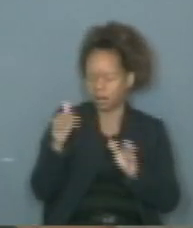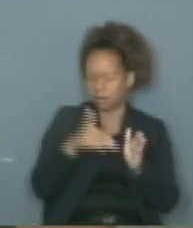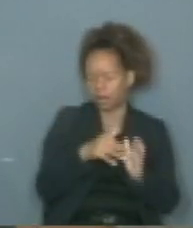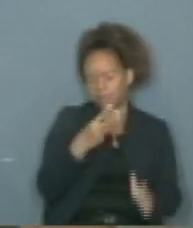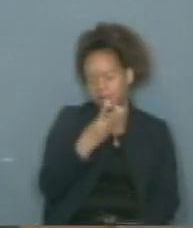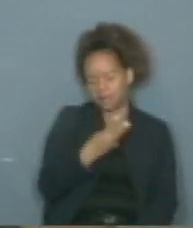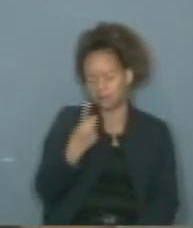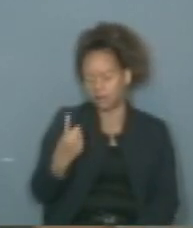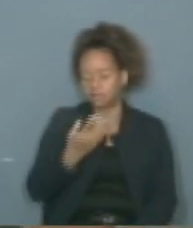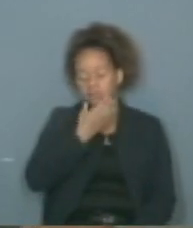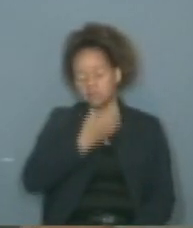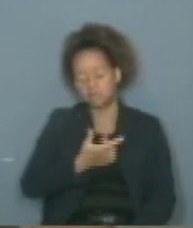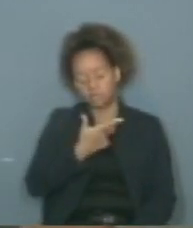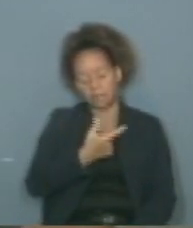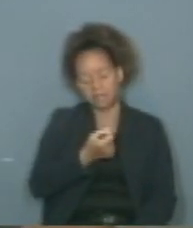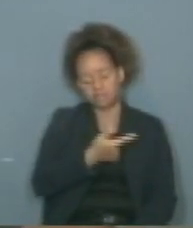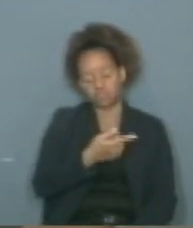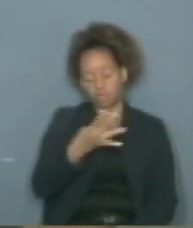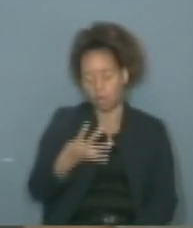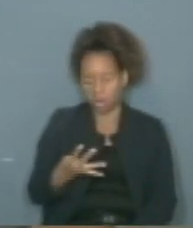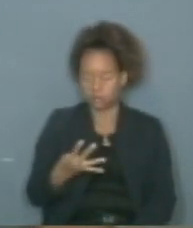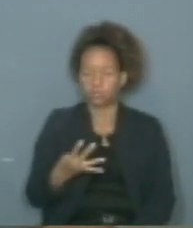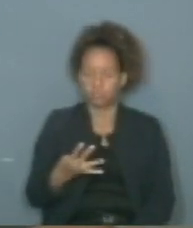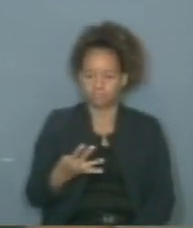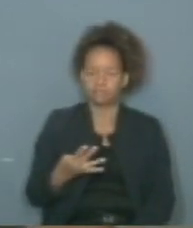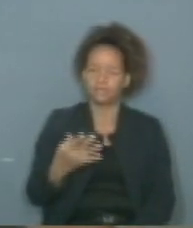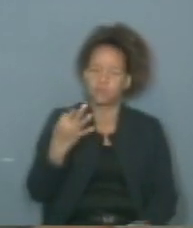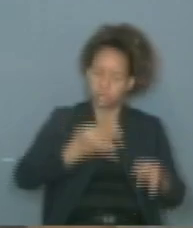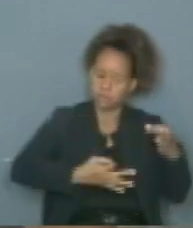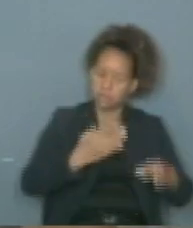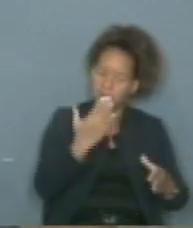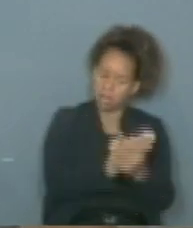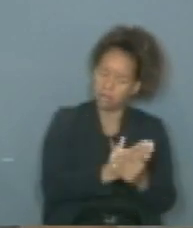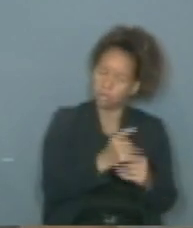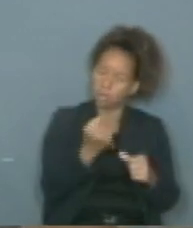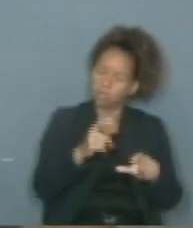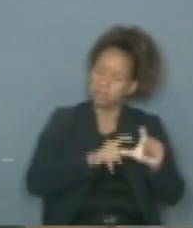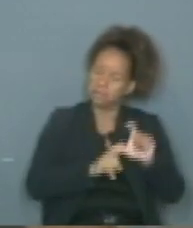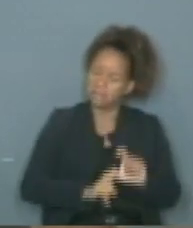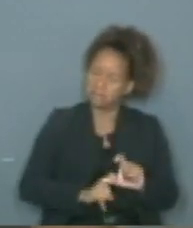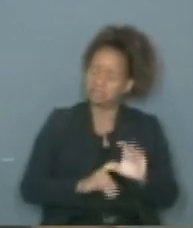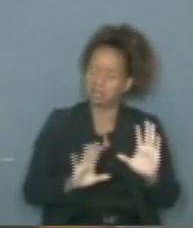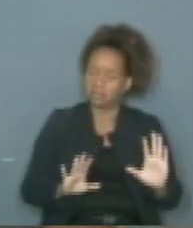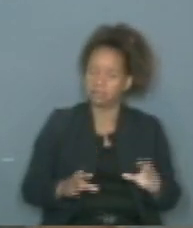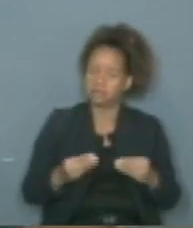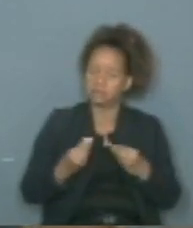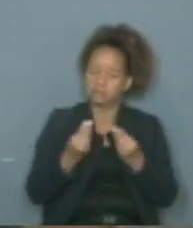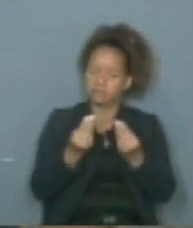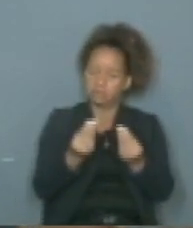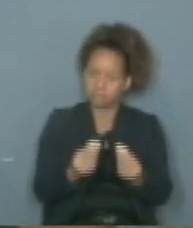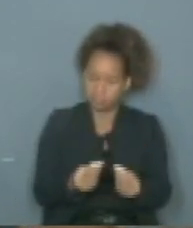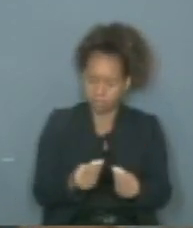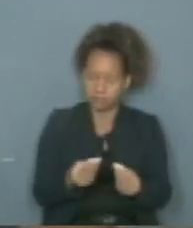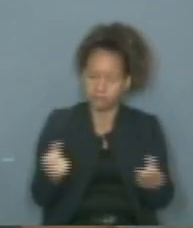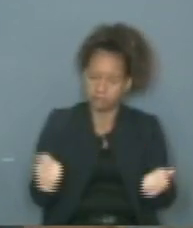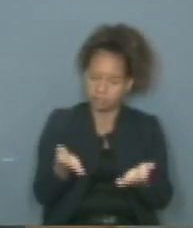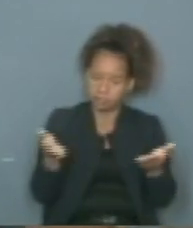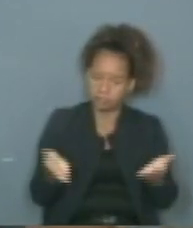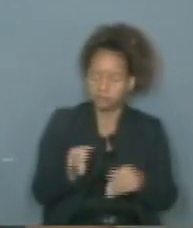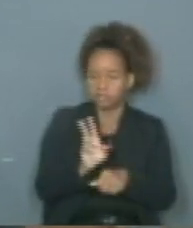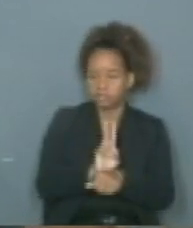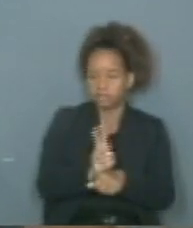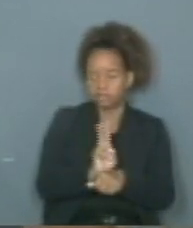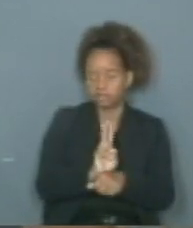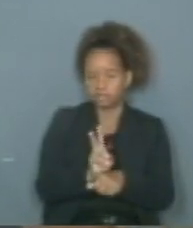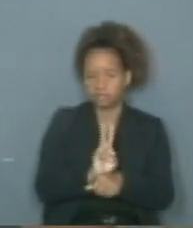de 2024, inclusive os ajuizados ou inscritos em dívida ativa. Oferece grande incentivo